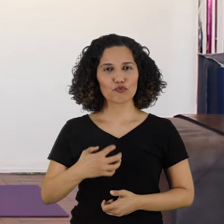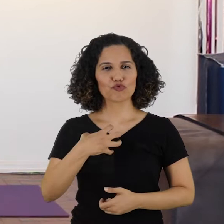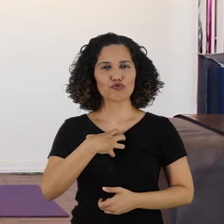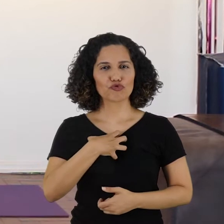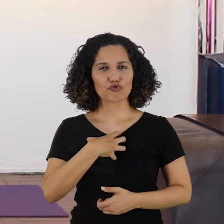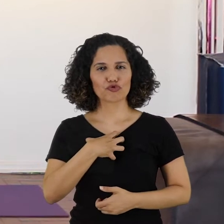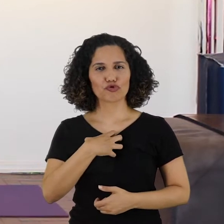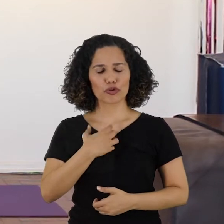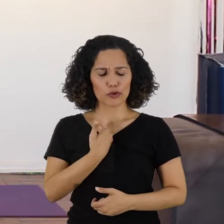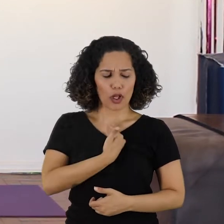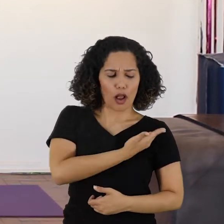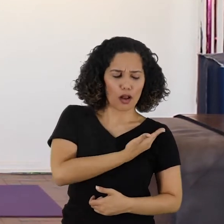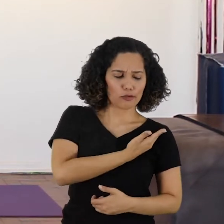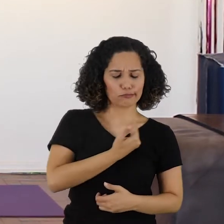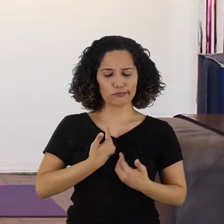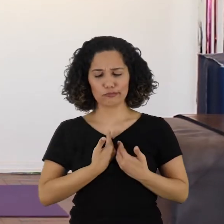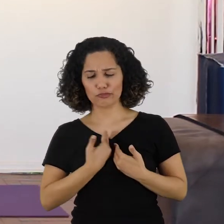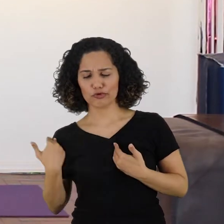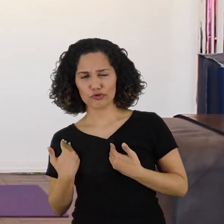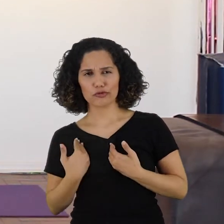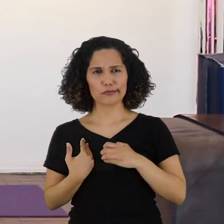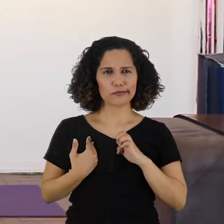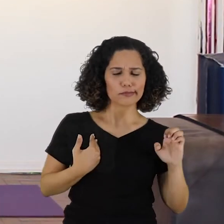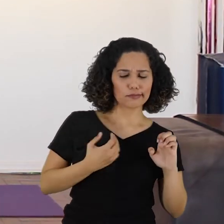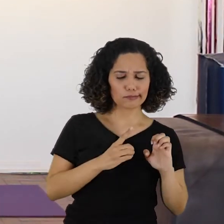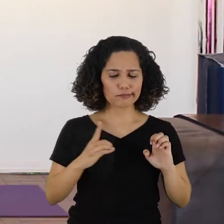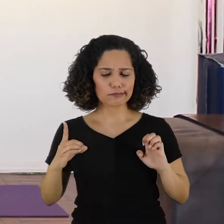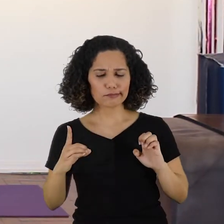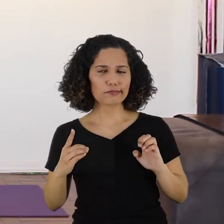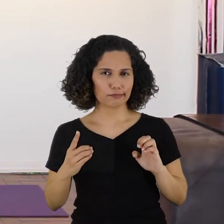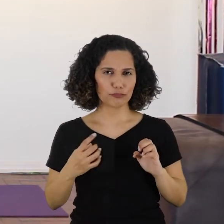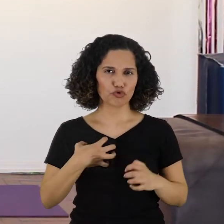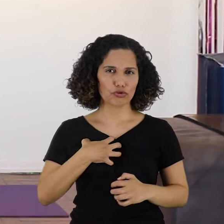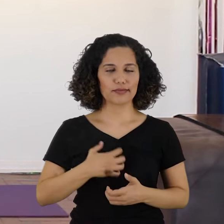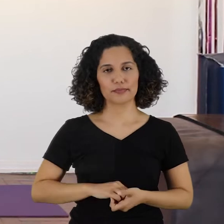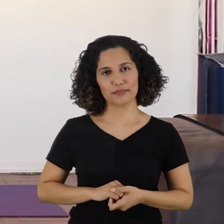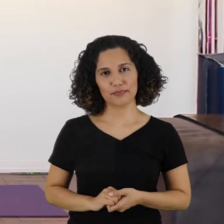e sente o seu lado esquerdo, sente o seu lado direito.